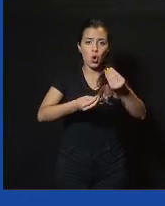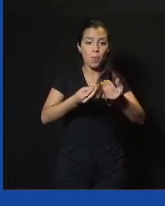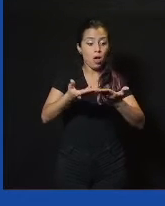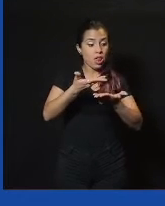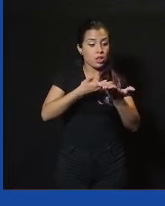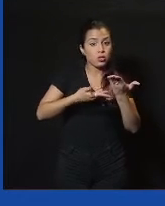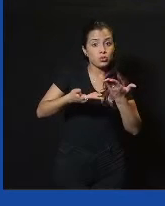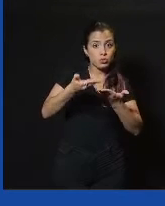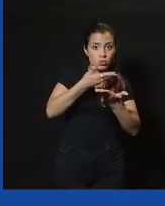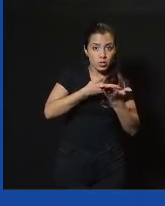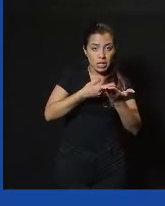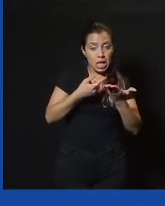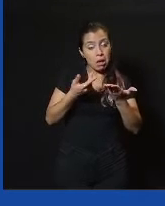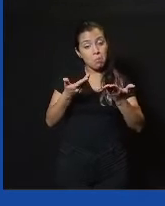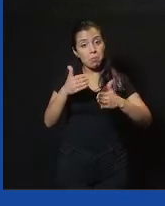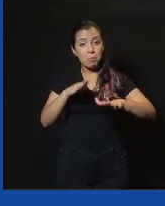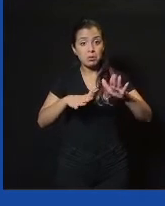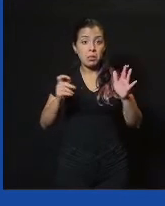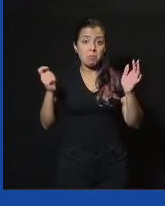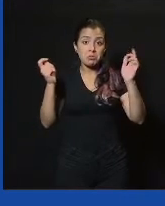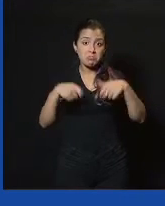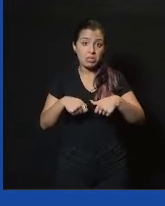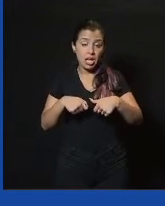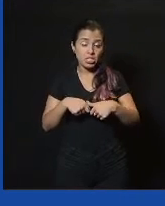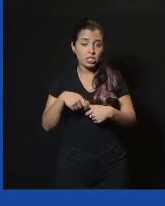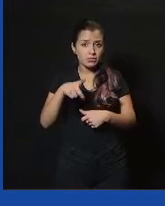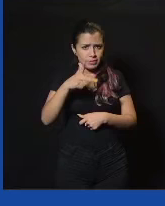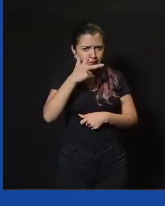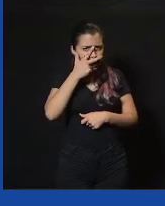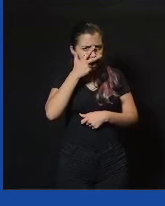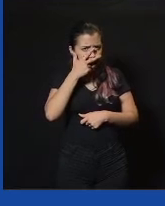da possibilidade, né, de se relacionar. Você acha que tem